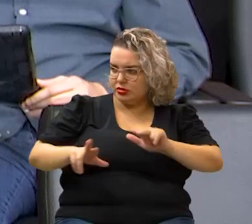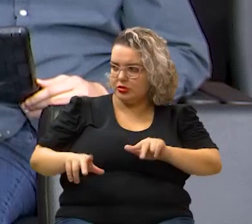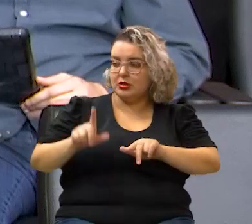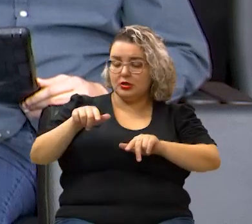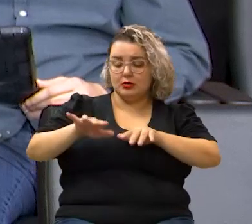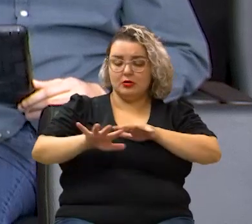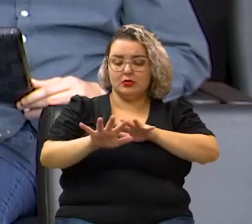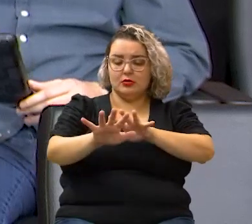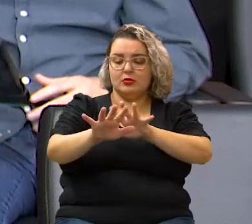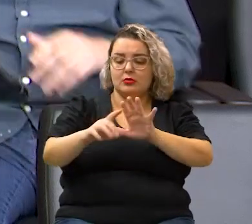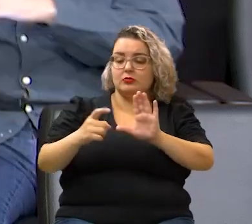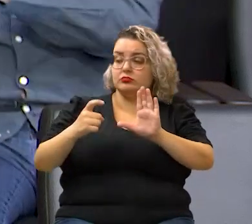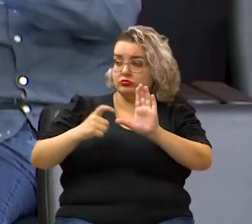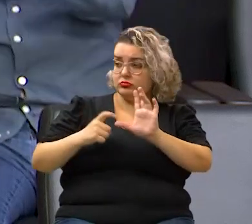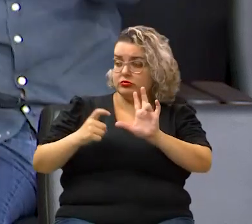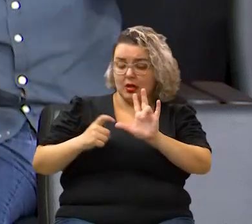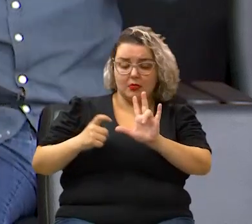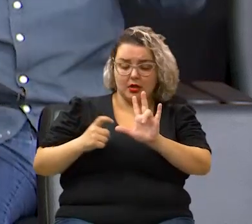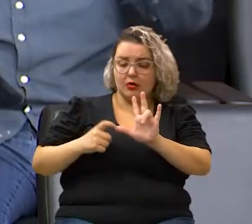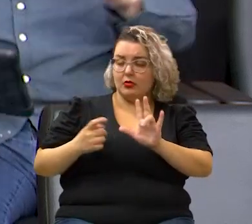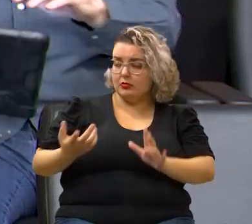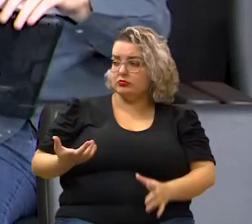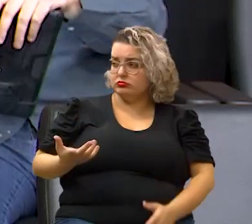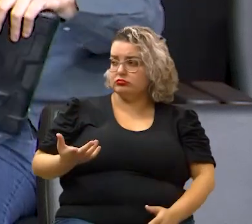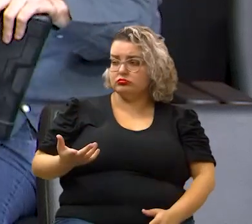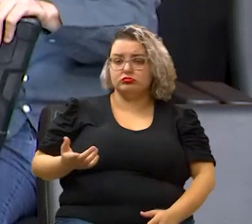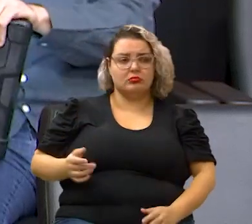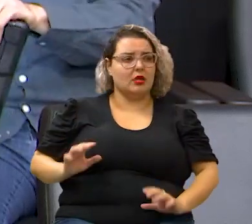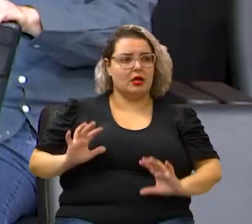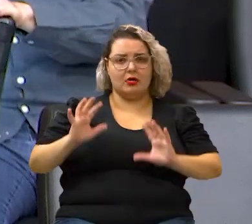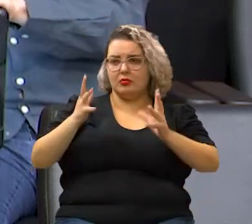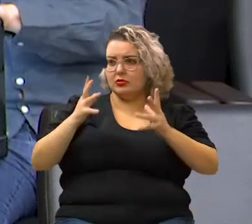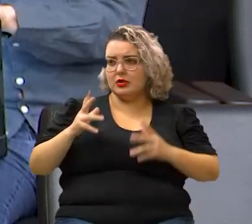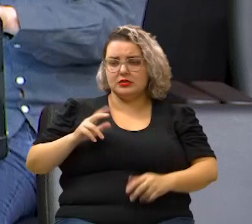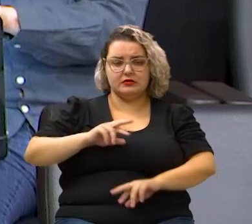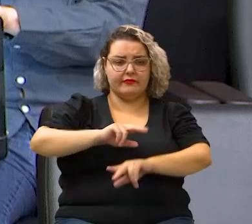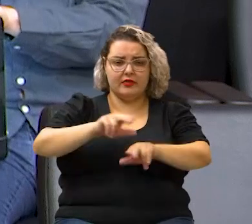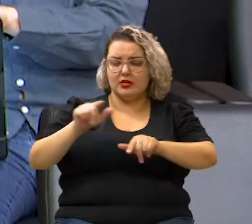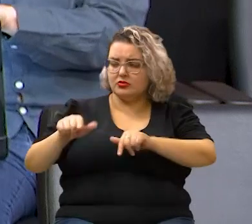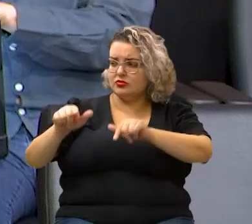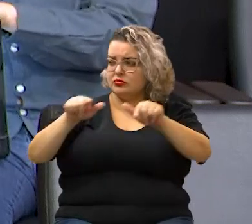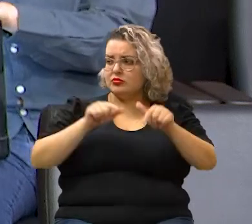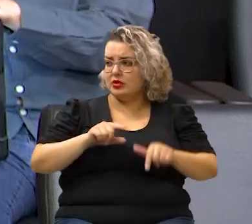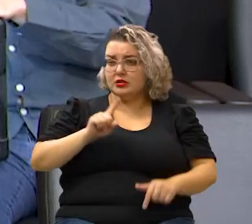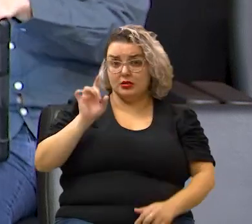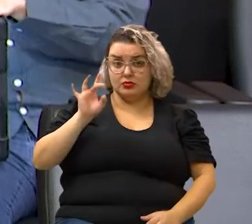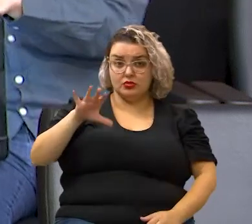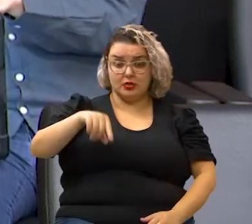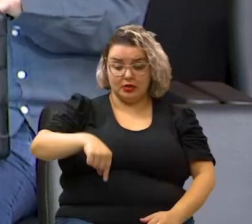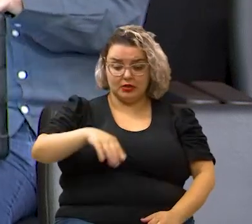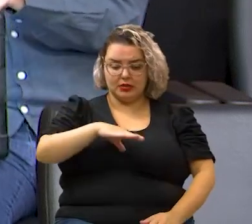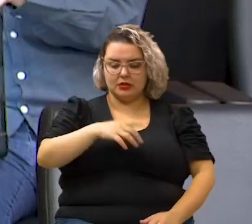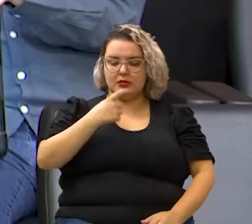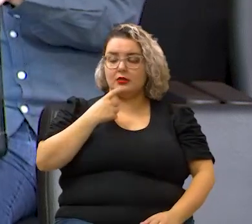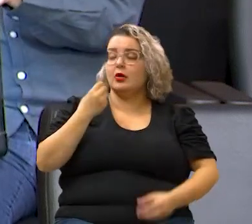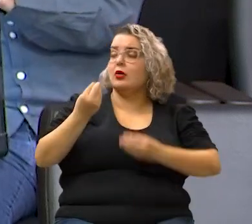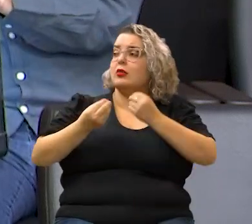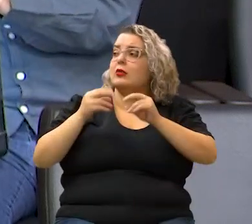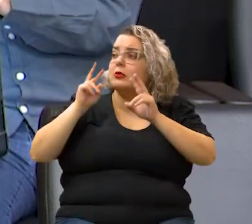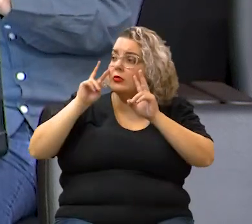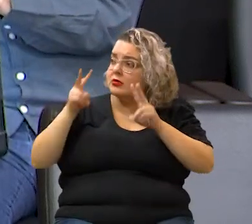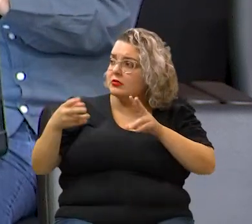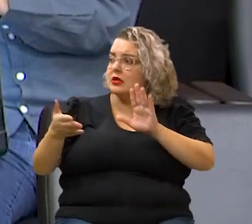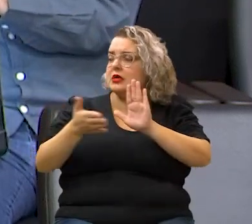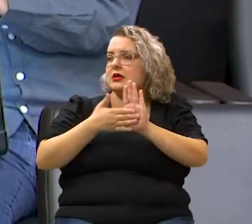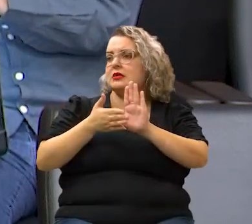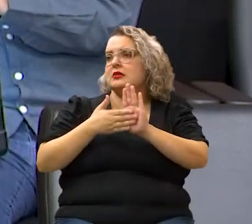da Maconha, que é um evento que acontece em muitos municípios de todo o mundo, não só aqui na cidade de Campinas. Como que você enxerga